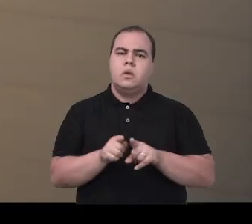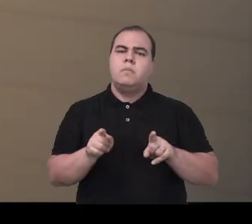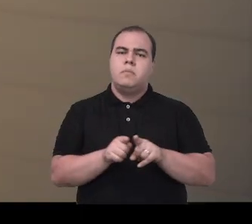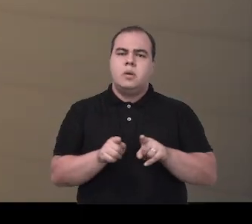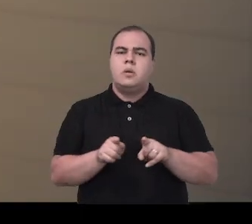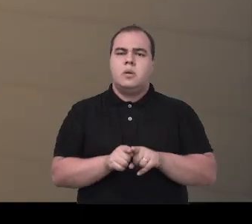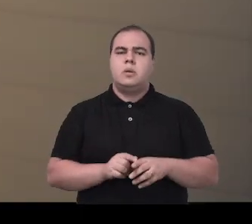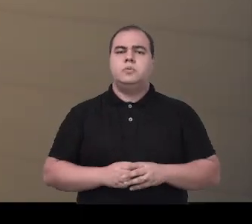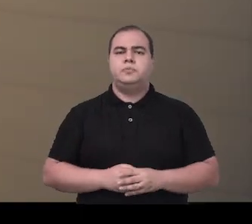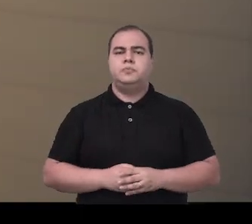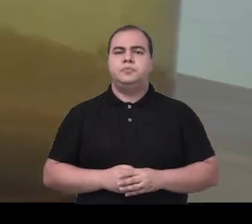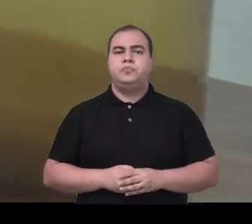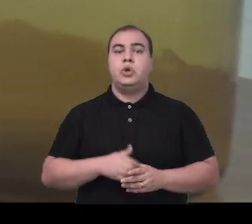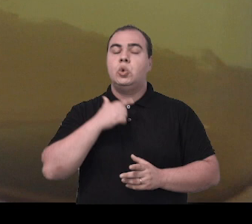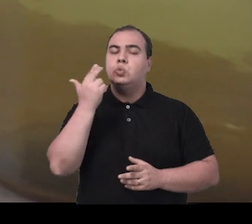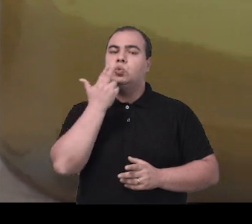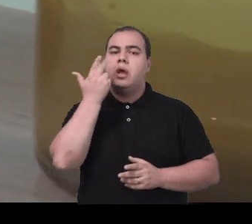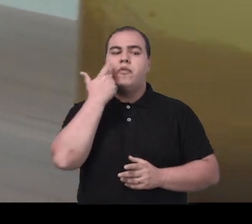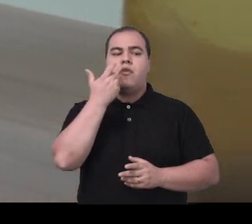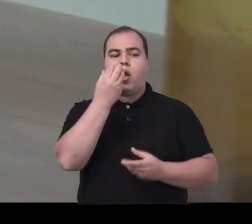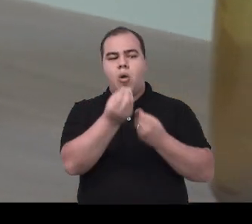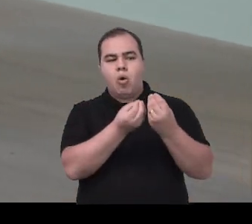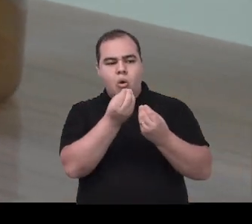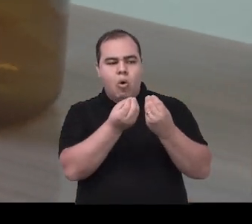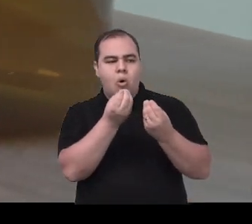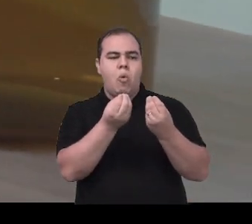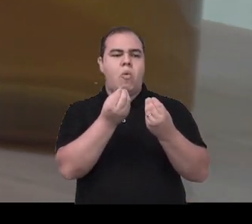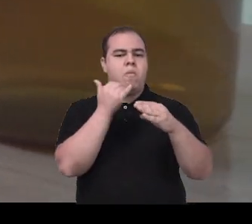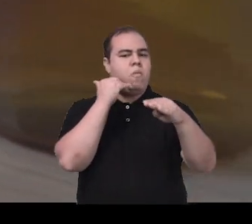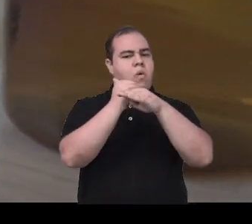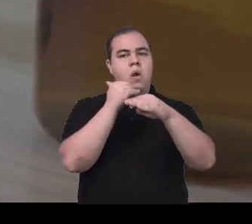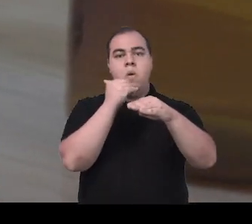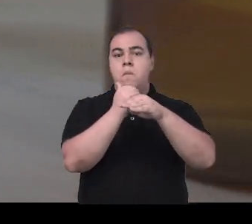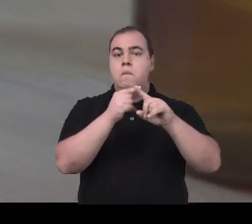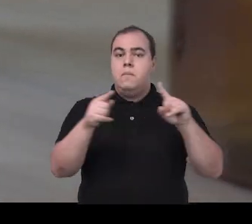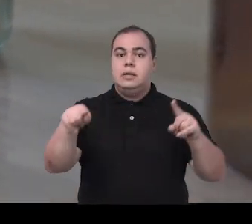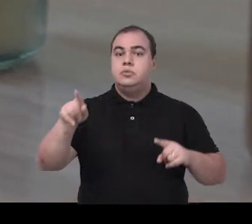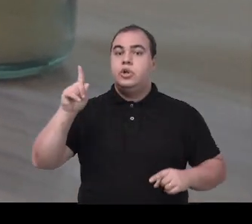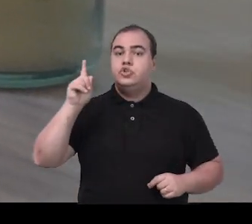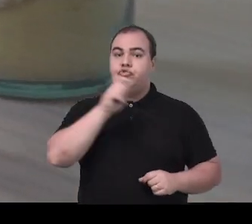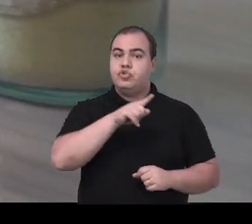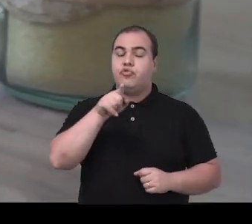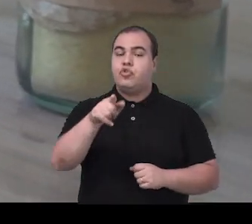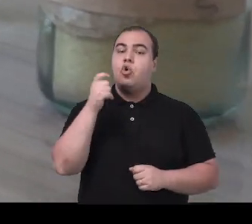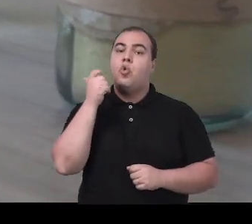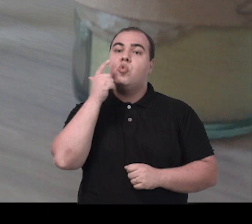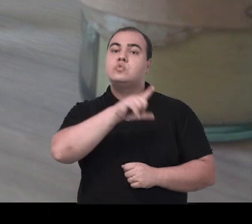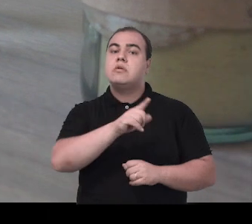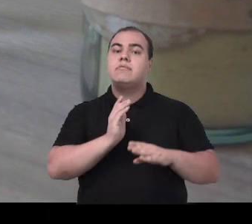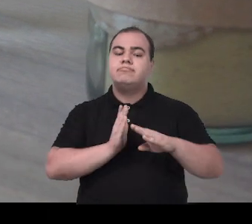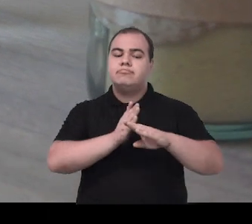medicações psiquiátricas eram muito restritas do ponto de vista dos financiamentos. E isso era bem difícil para você